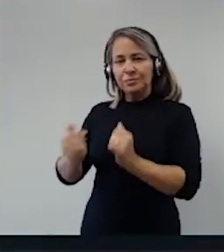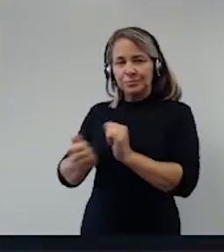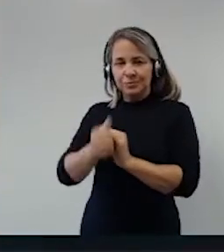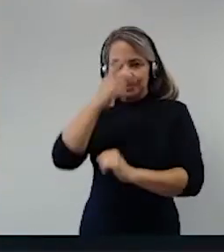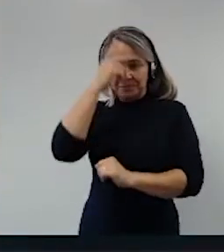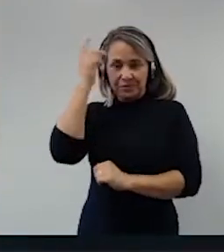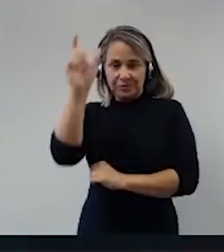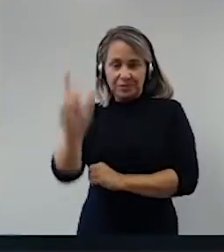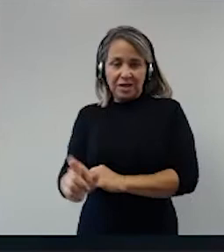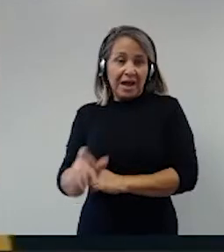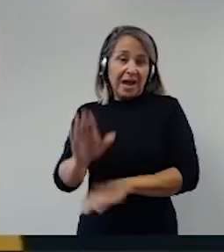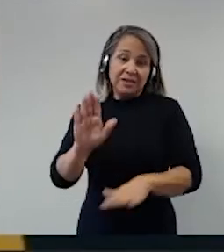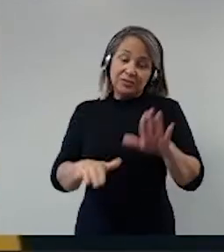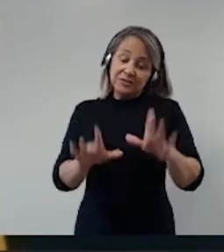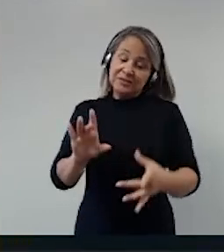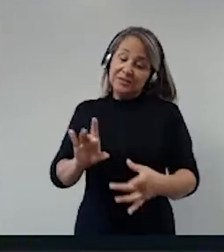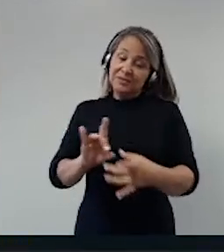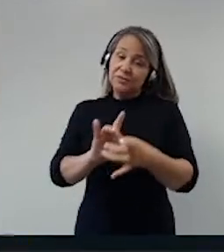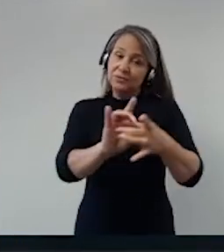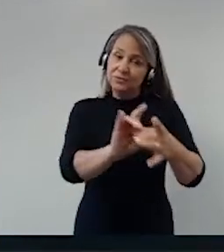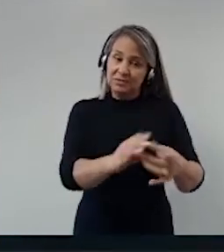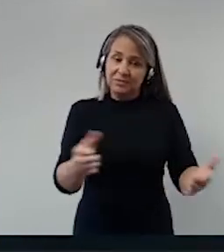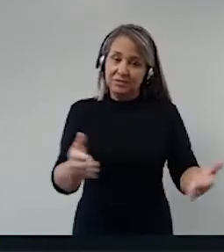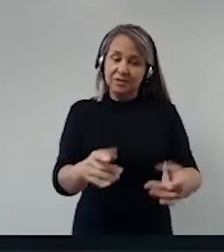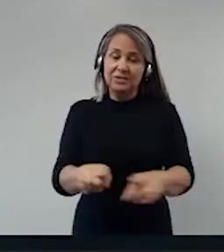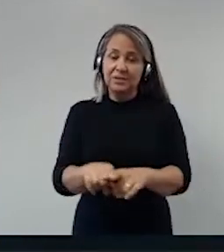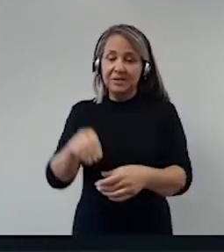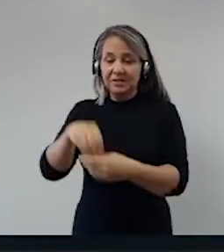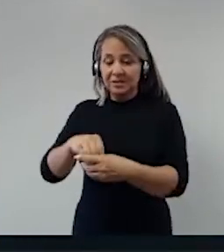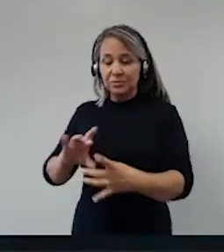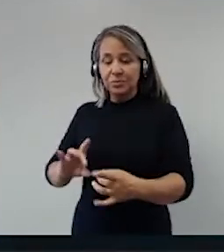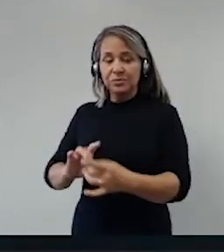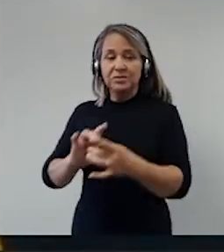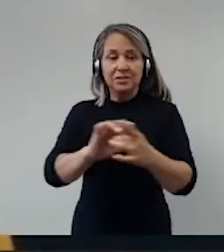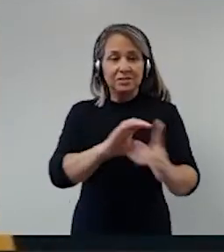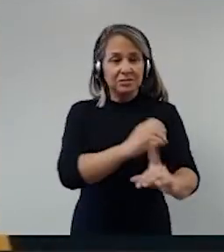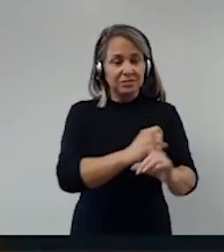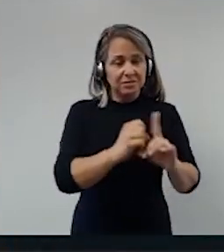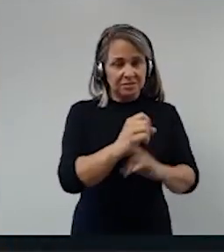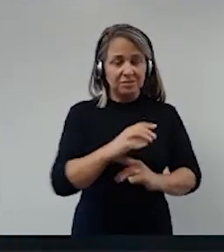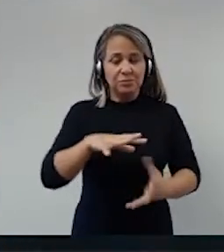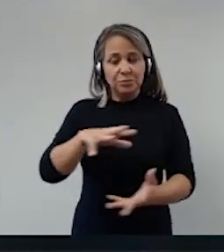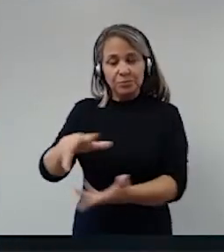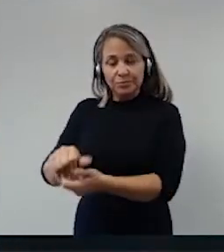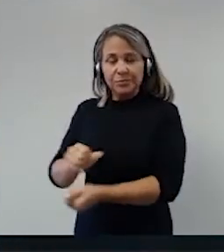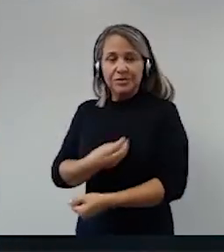Talvez, nesse contexto que nós estamos, e no contexto social, no mundo que a gente vive,